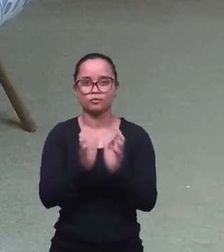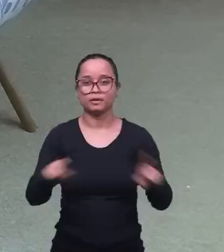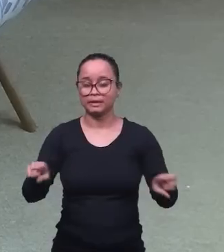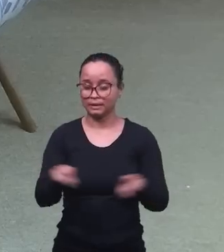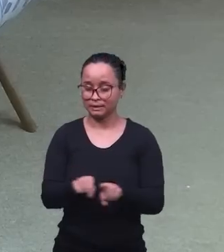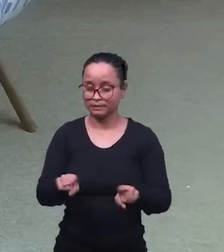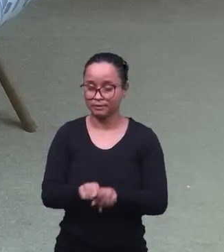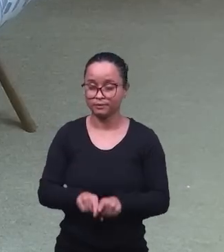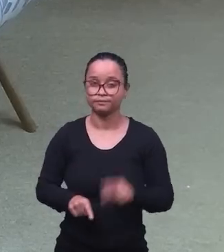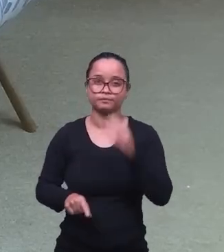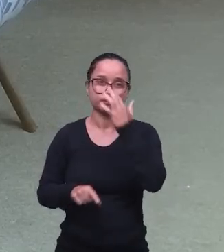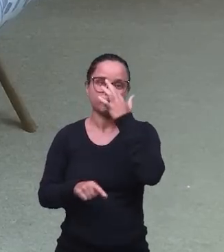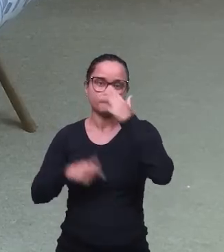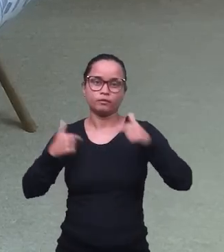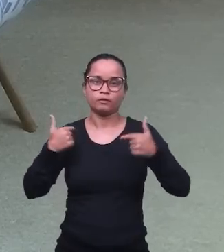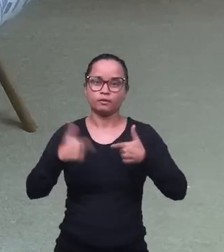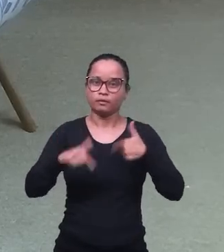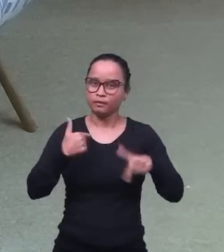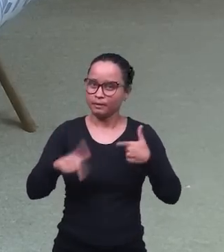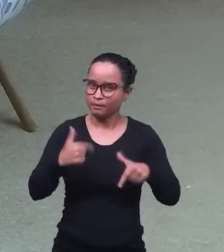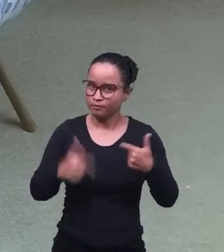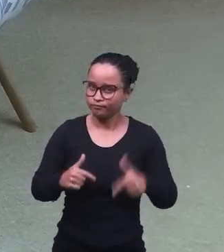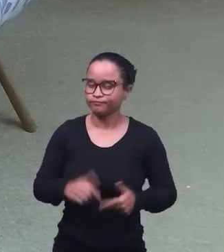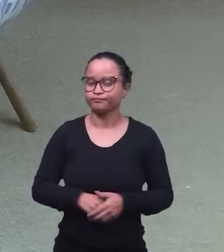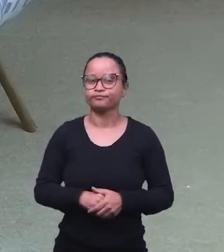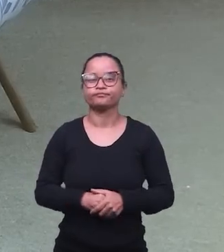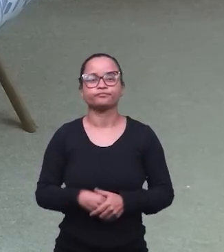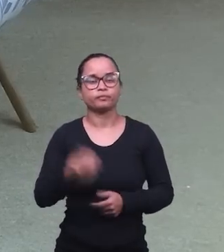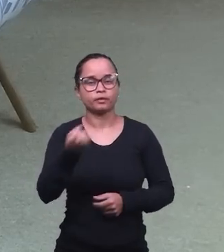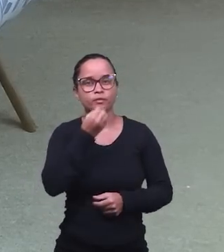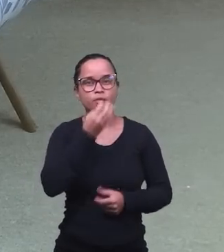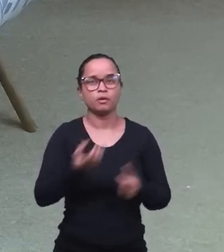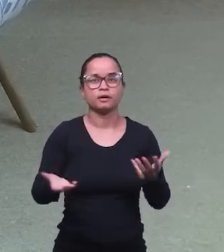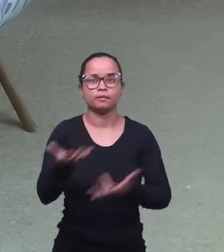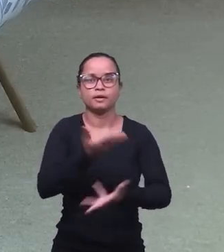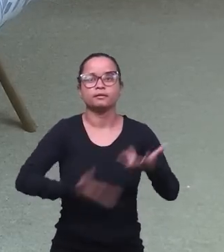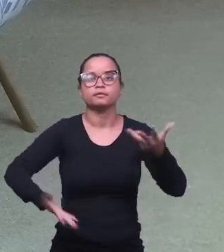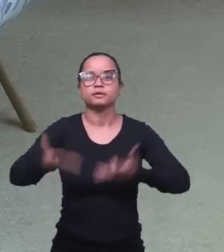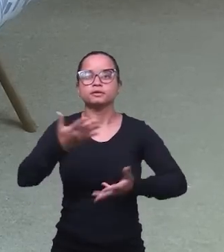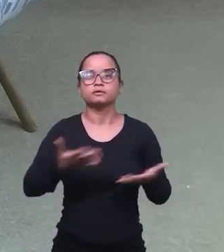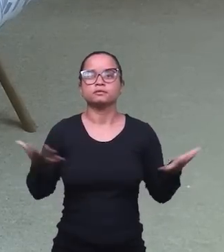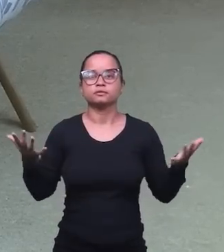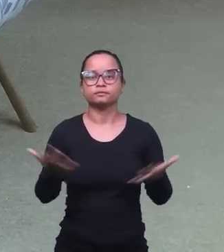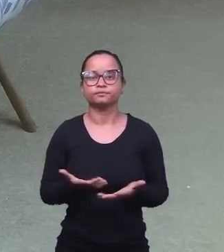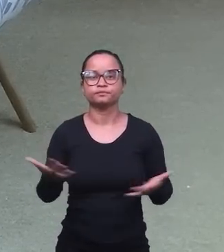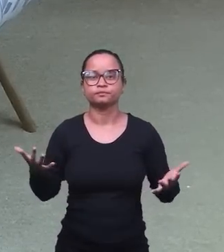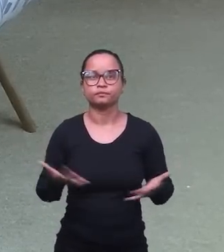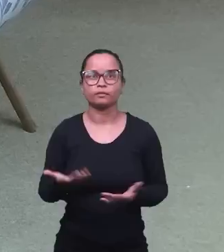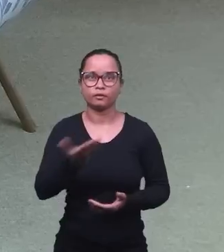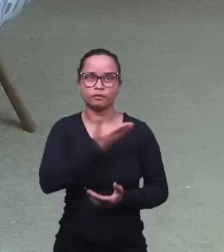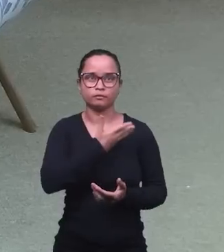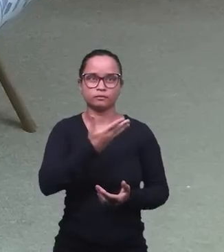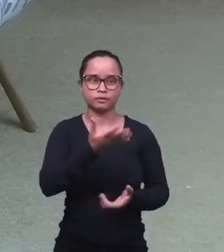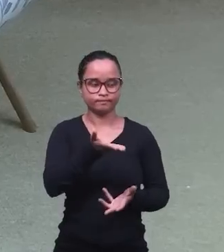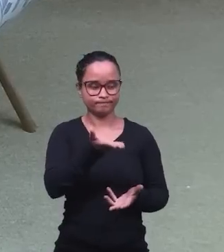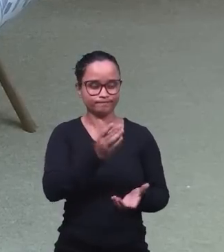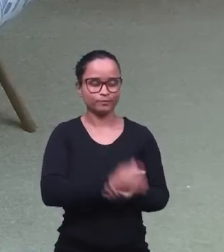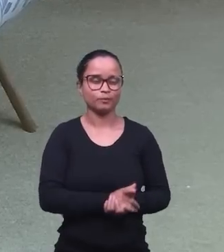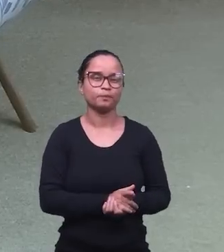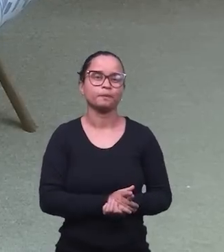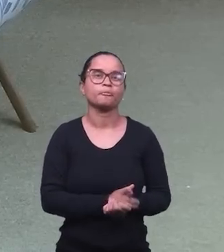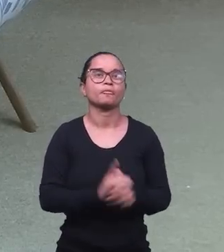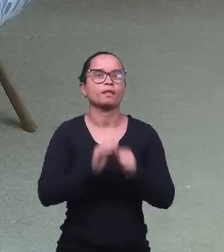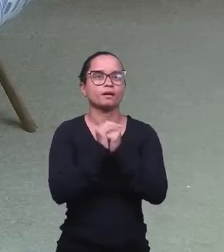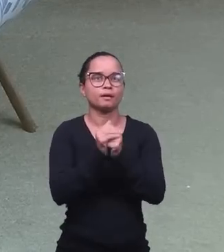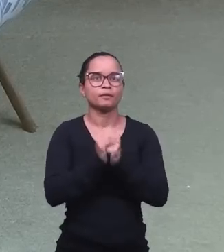tem realizado um trabalho incansável. Vamos à participação, então, agora do nosso companheiro. Pode falar, meu companheiro. Tá